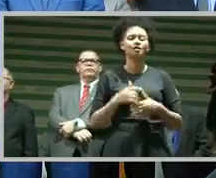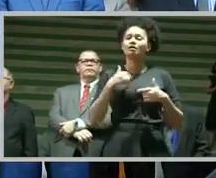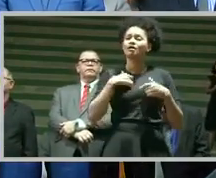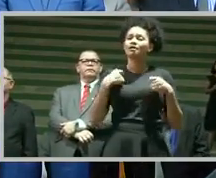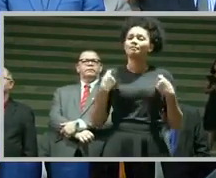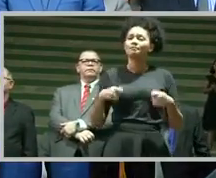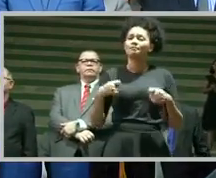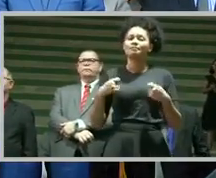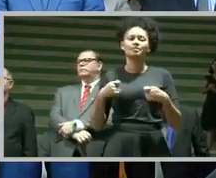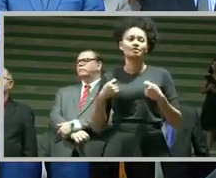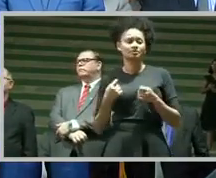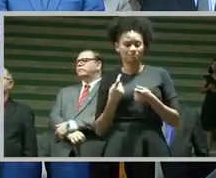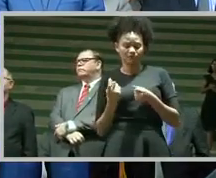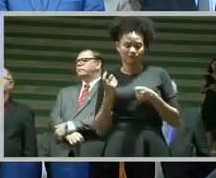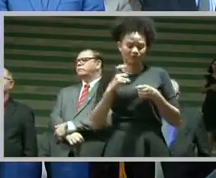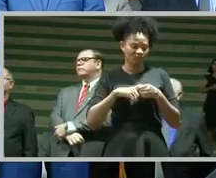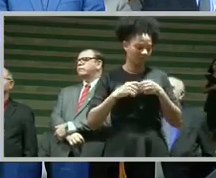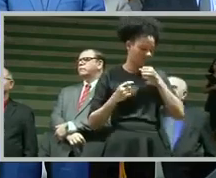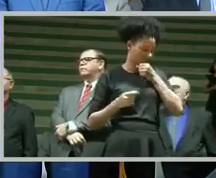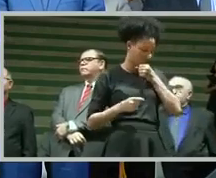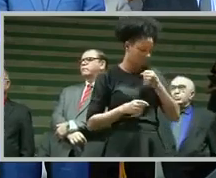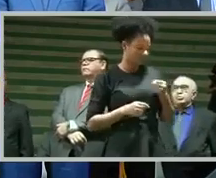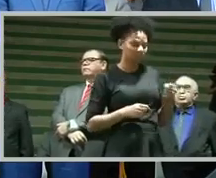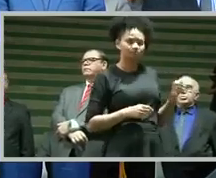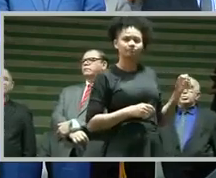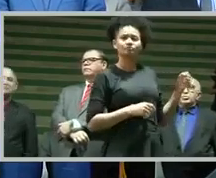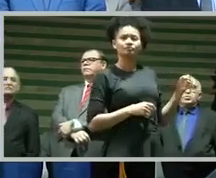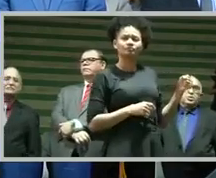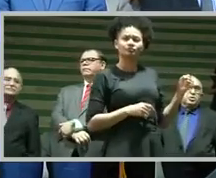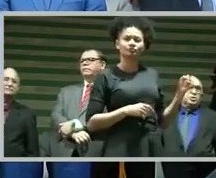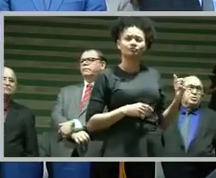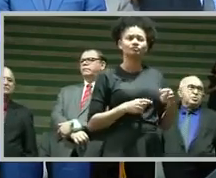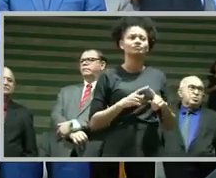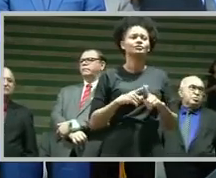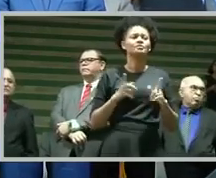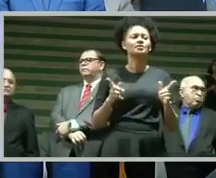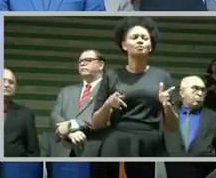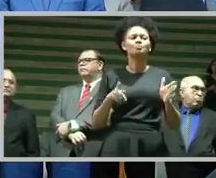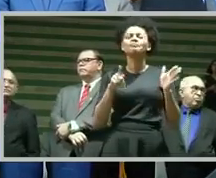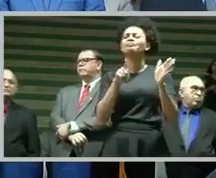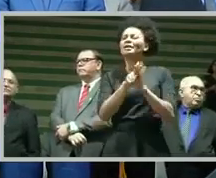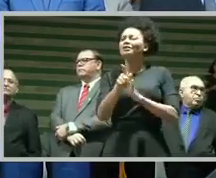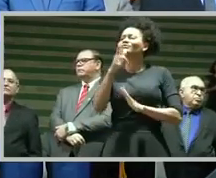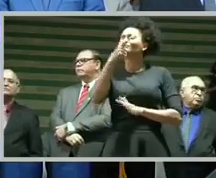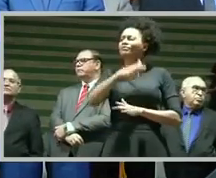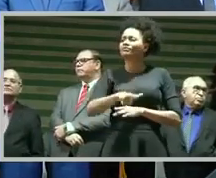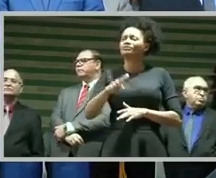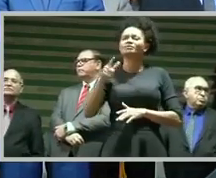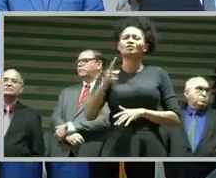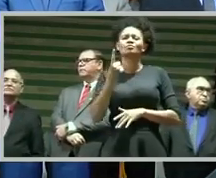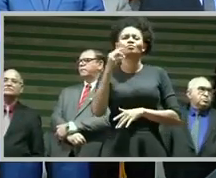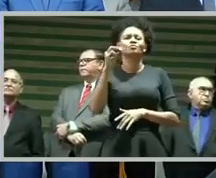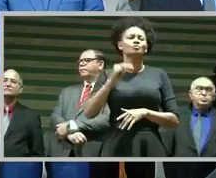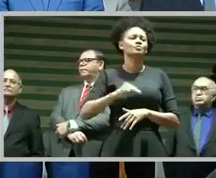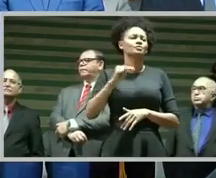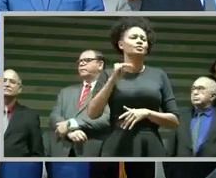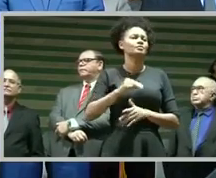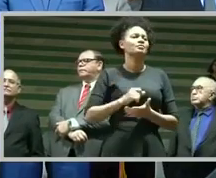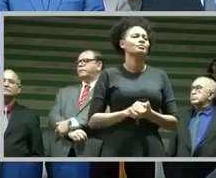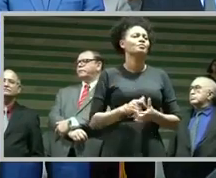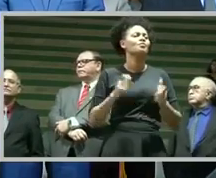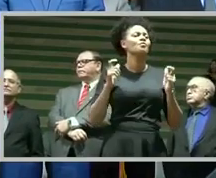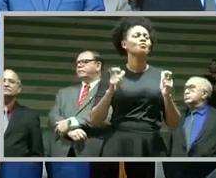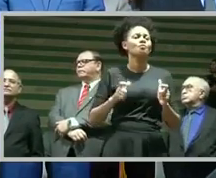preciso devolver o microfone à liderança da igreja. Mas eu insisto com você mais um minuto. Onde